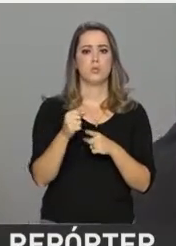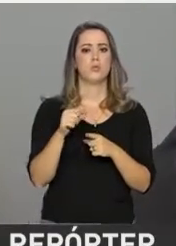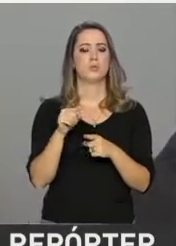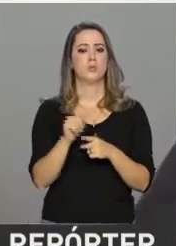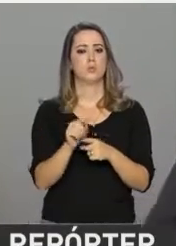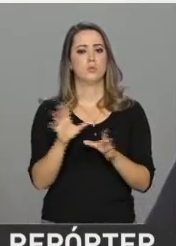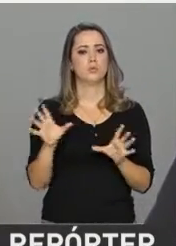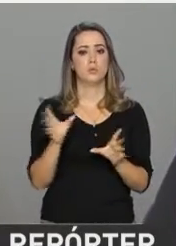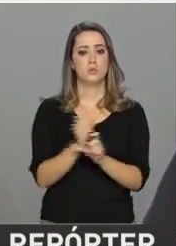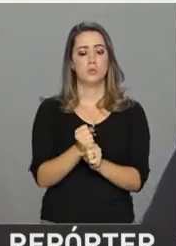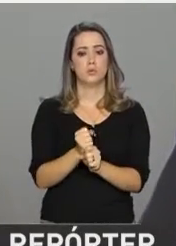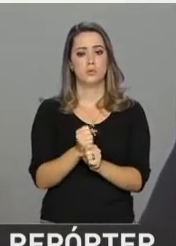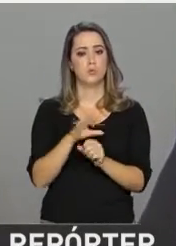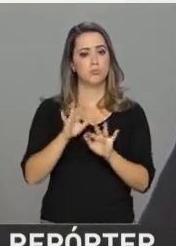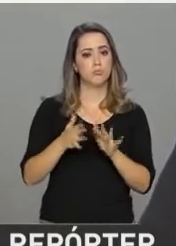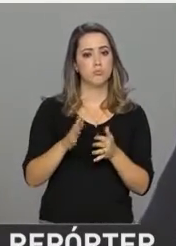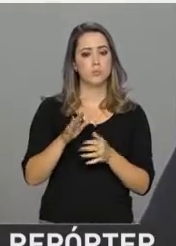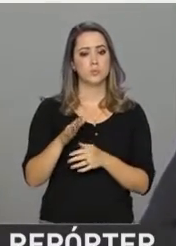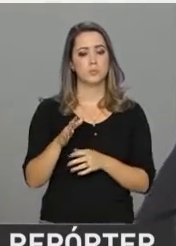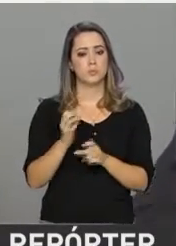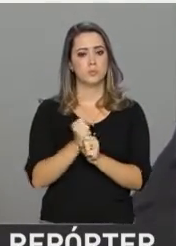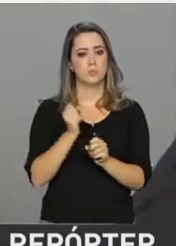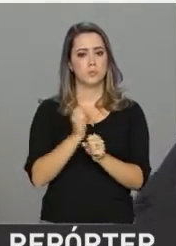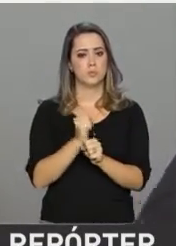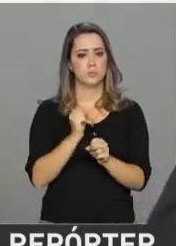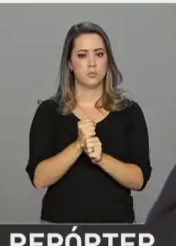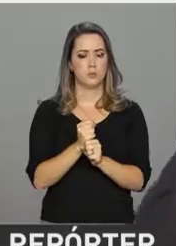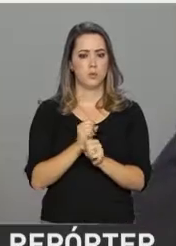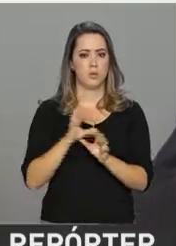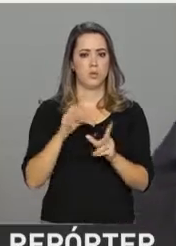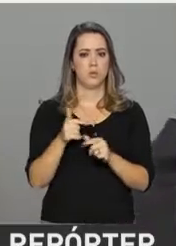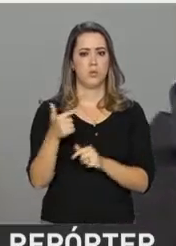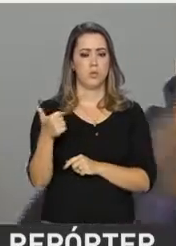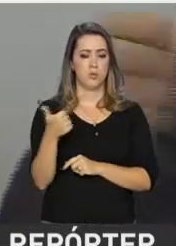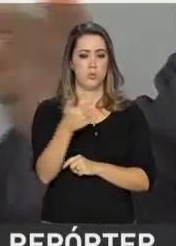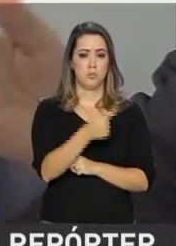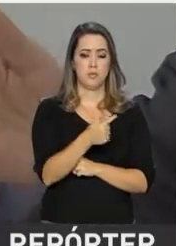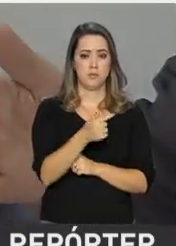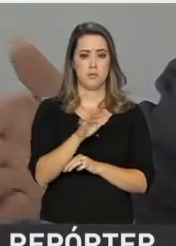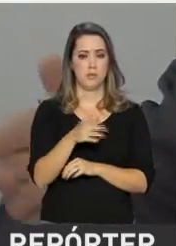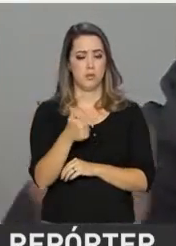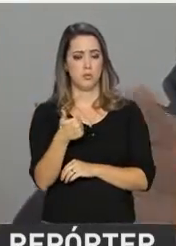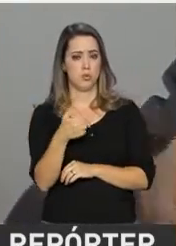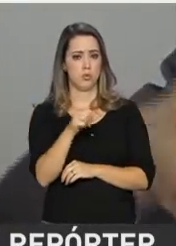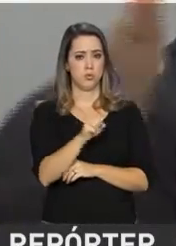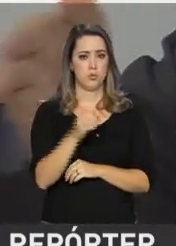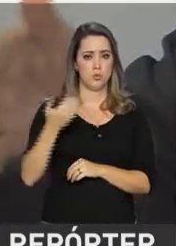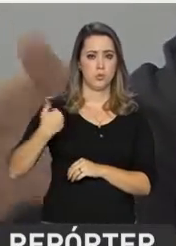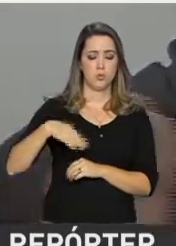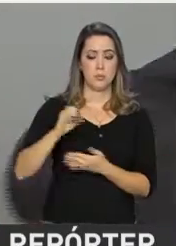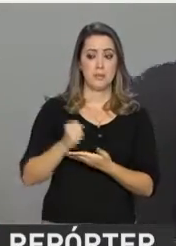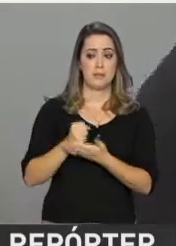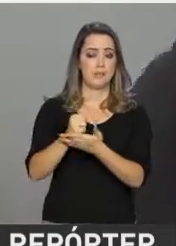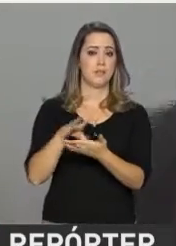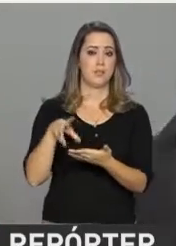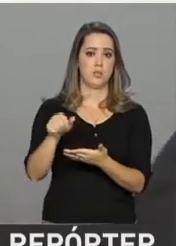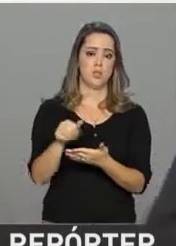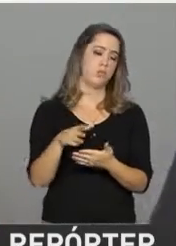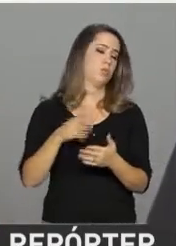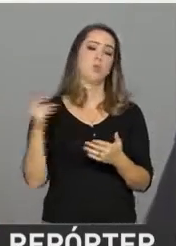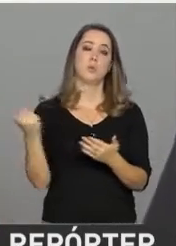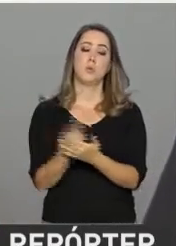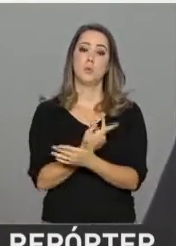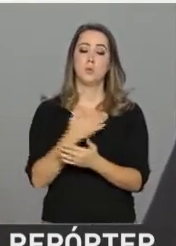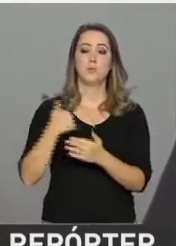somando talvez assuma somando 17 e 18 nós vamos ter mais entrega do que todas as entregas